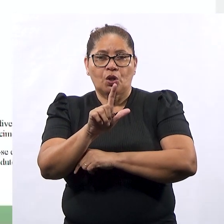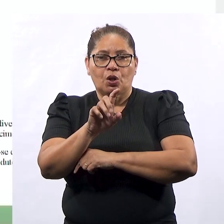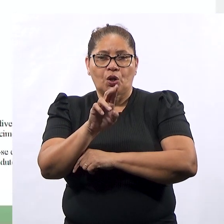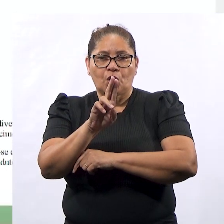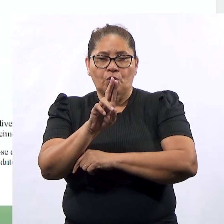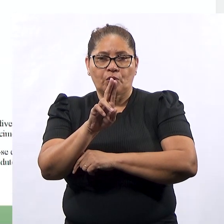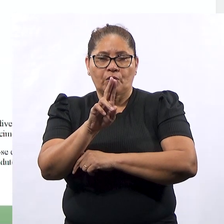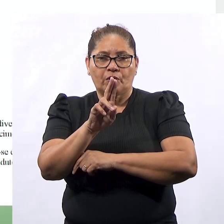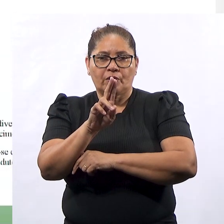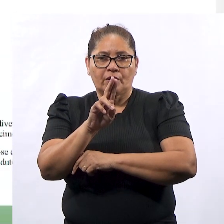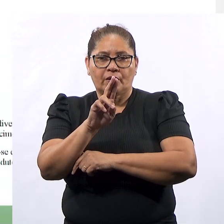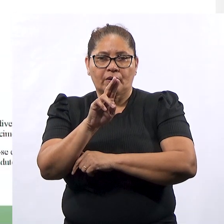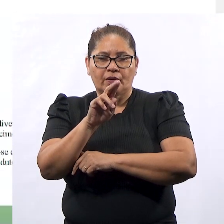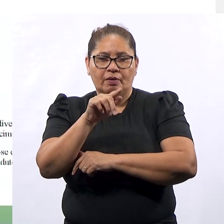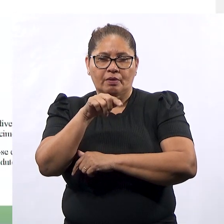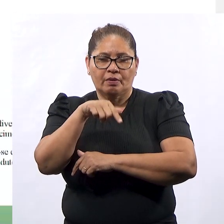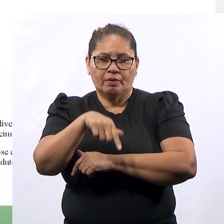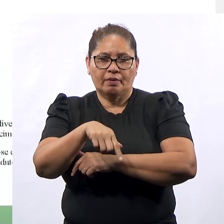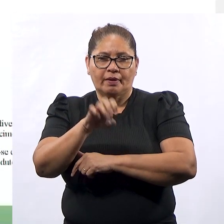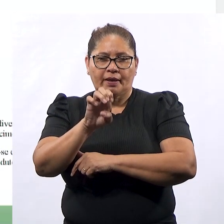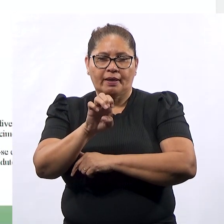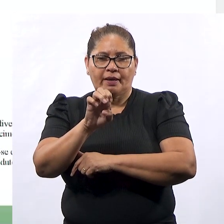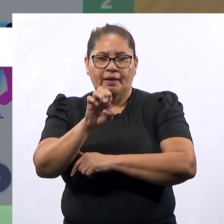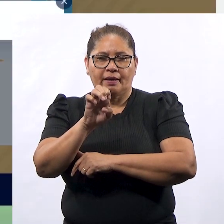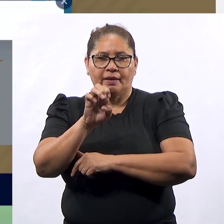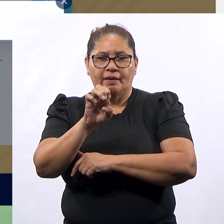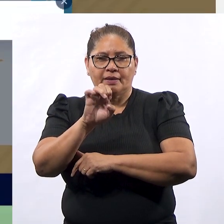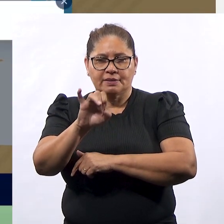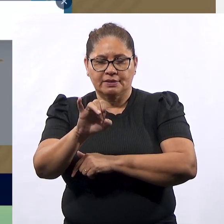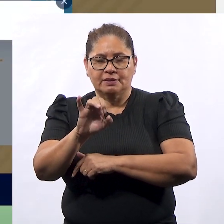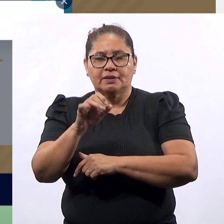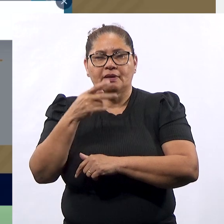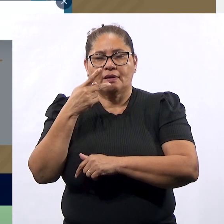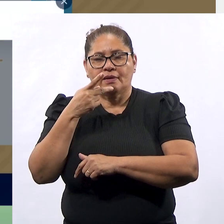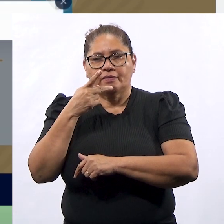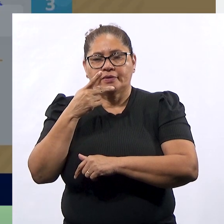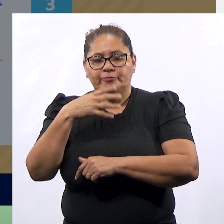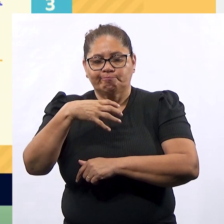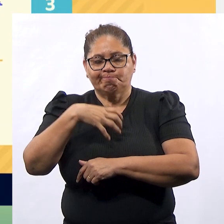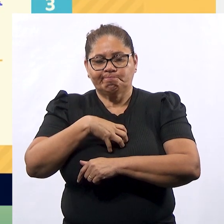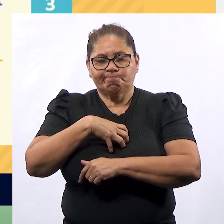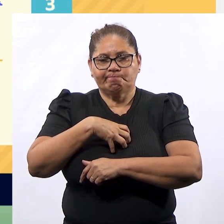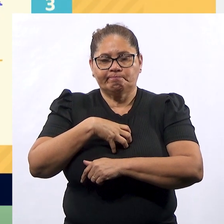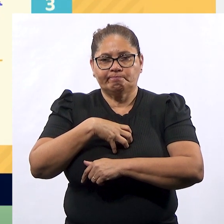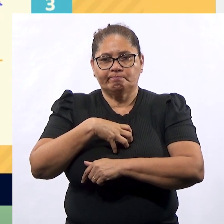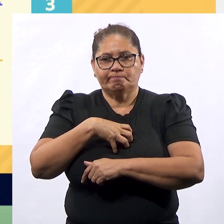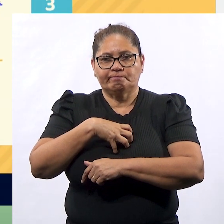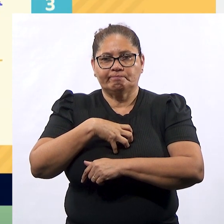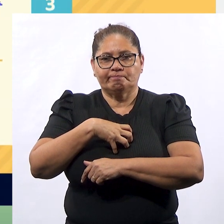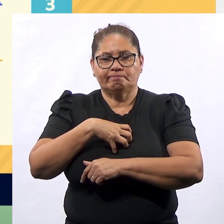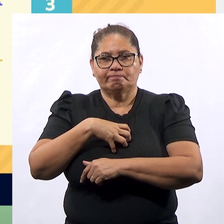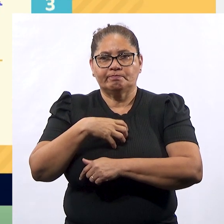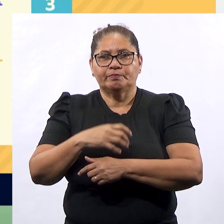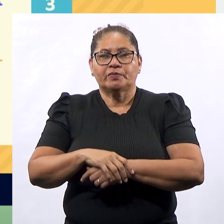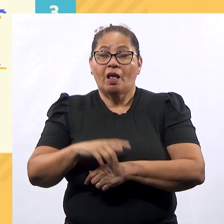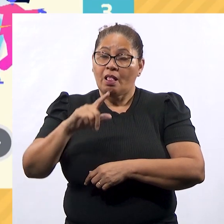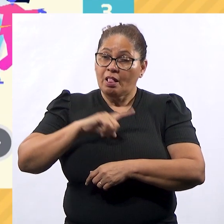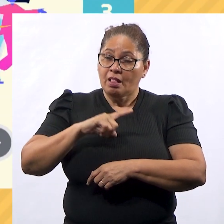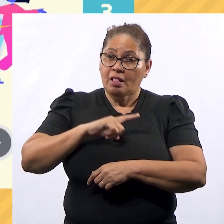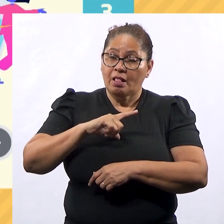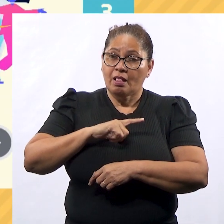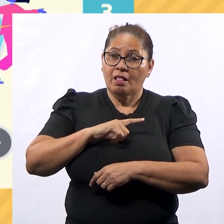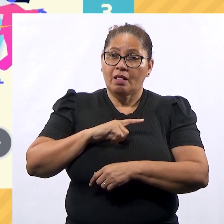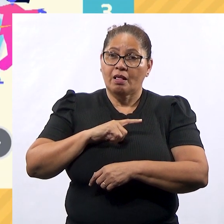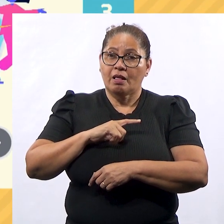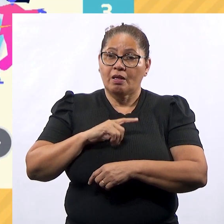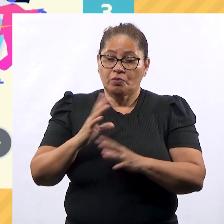também entende, da excelência para a regulação. E o que ele vai dizer nesse sentido? Ele vai dizer nesse sentido que